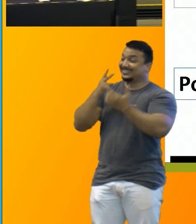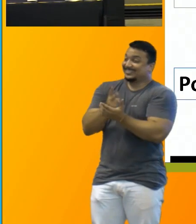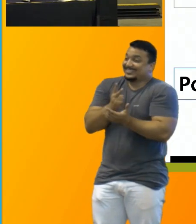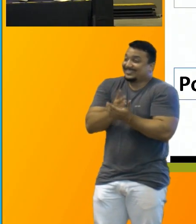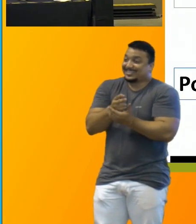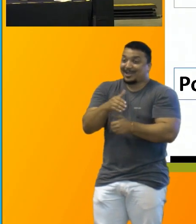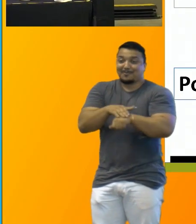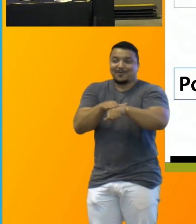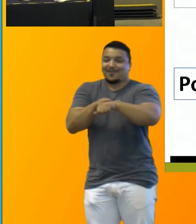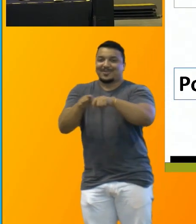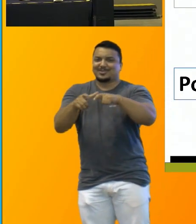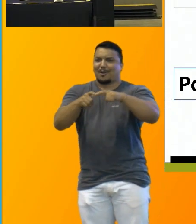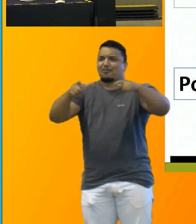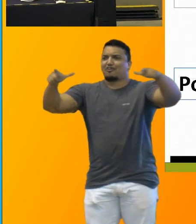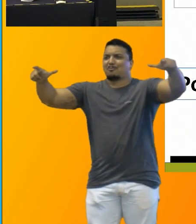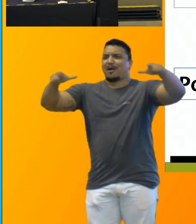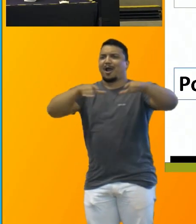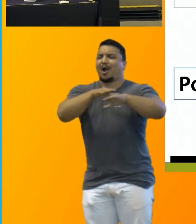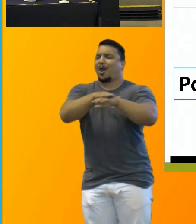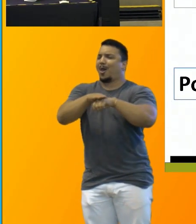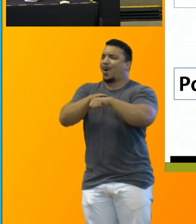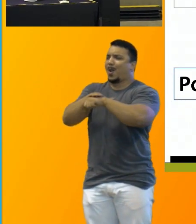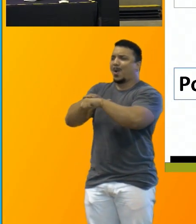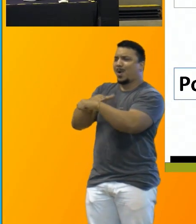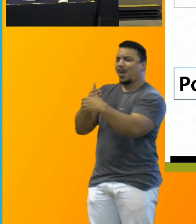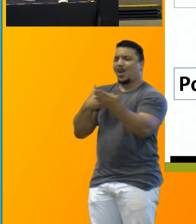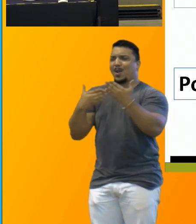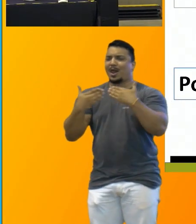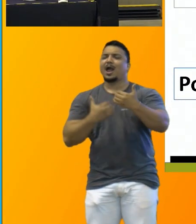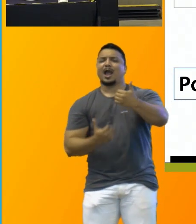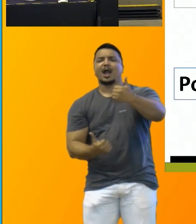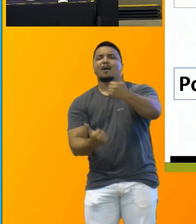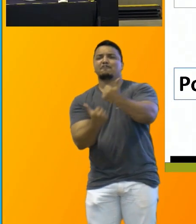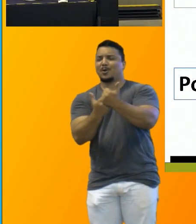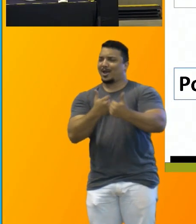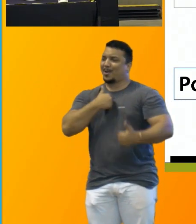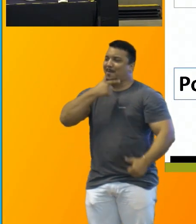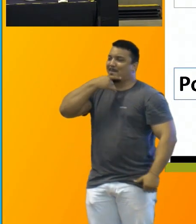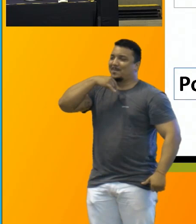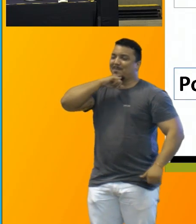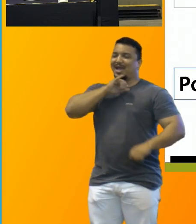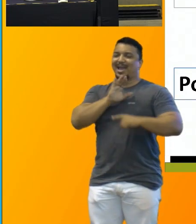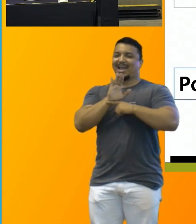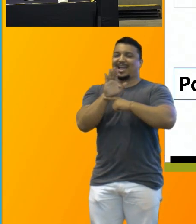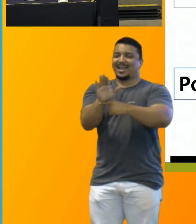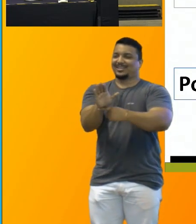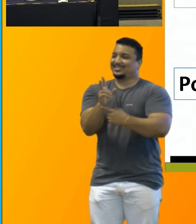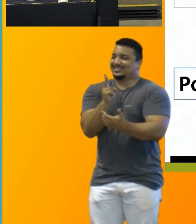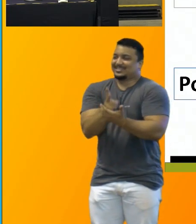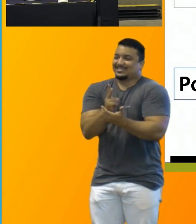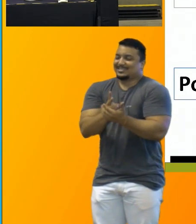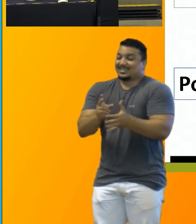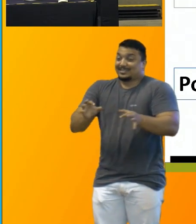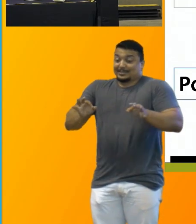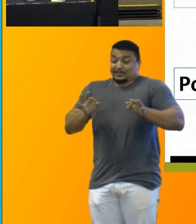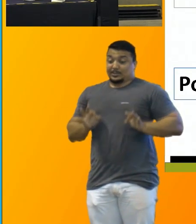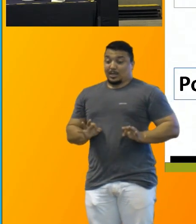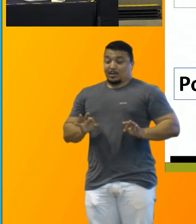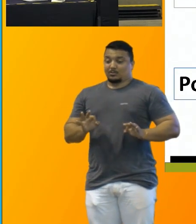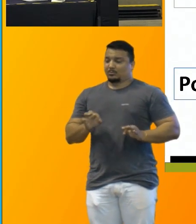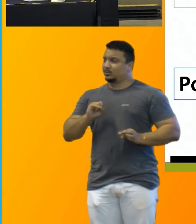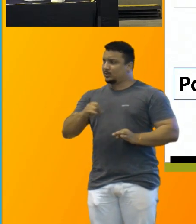para multidões, sendo aquele que se propõe a ser o pai, e o pai está sempre certo, mesmo quando ele está